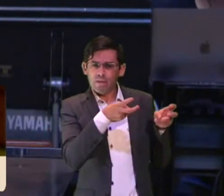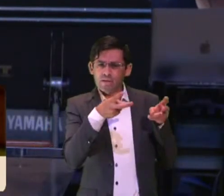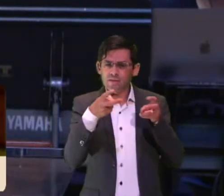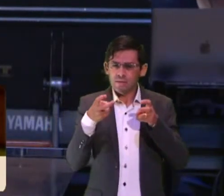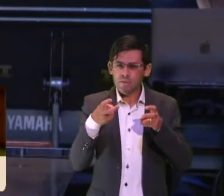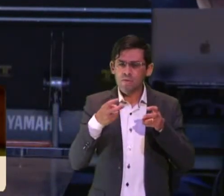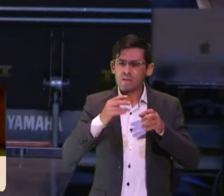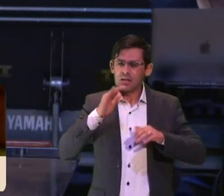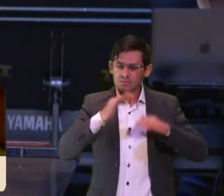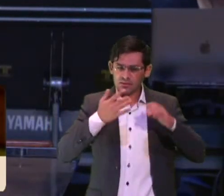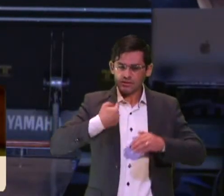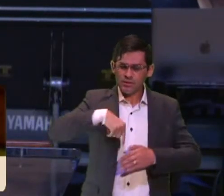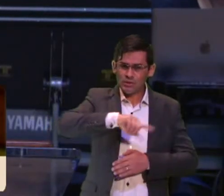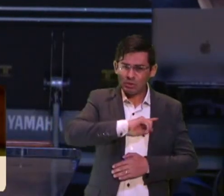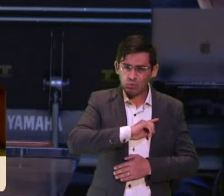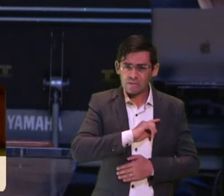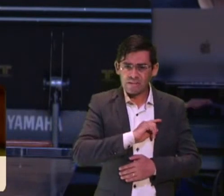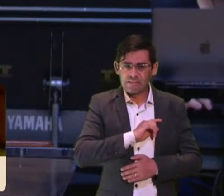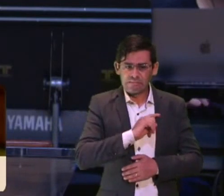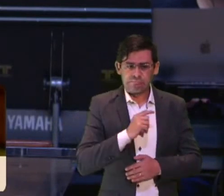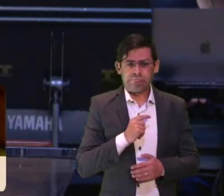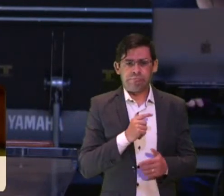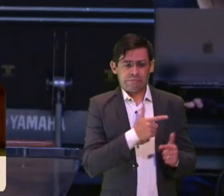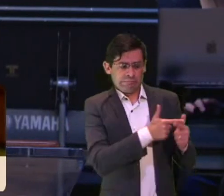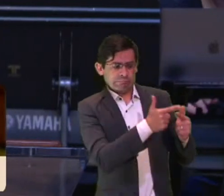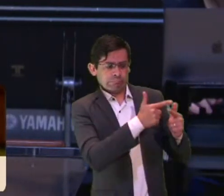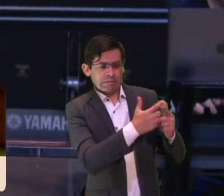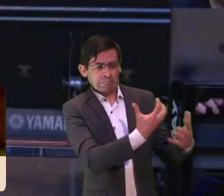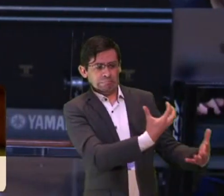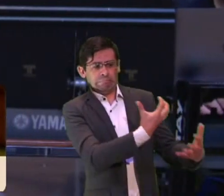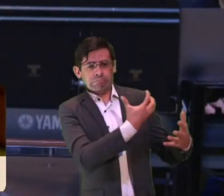muitos de nós, diante das pressões que surgem,